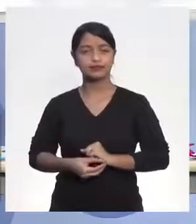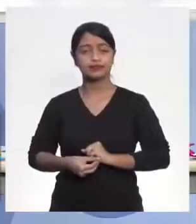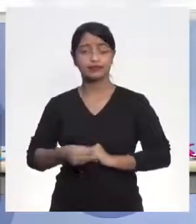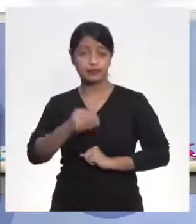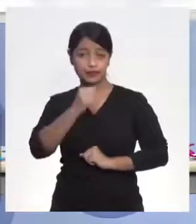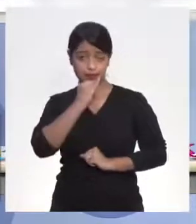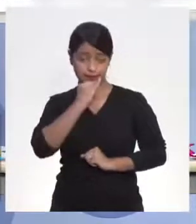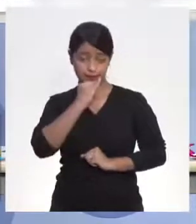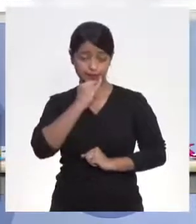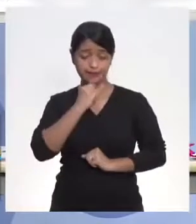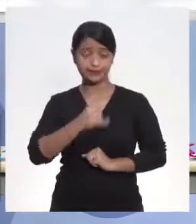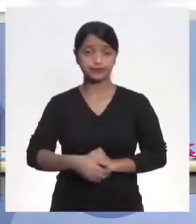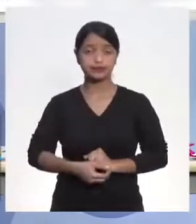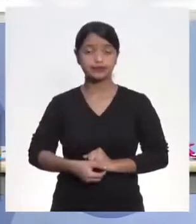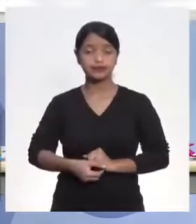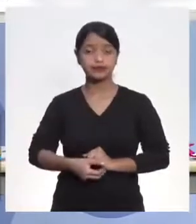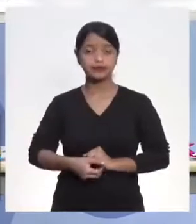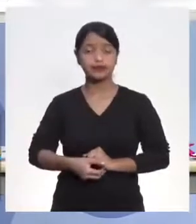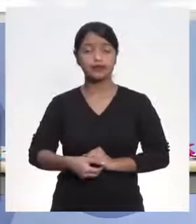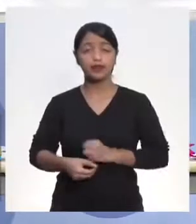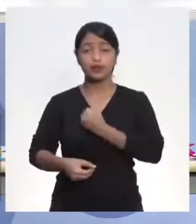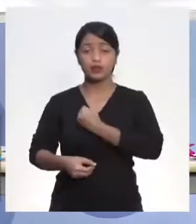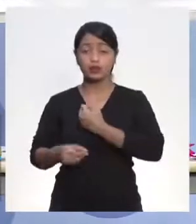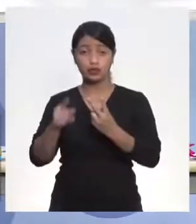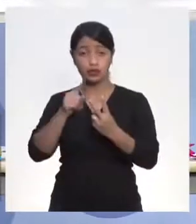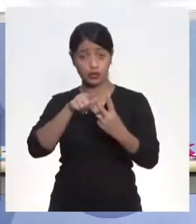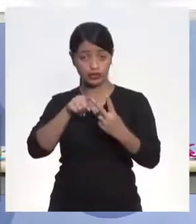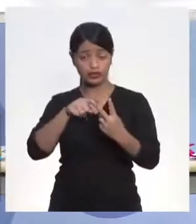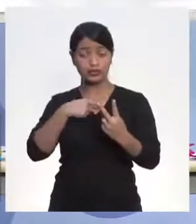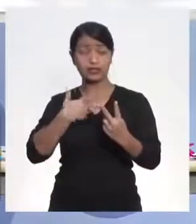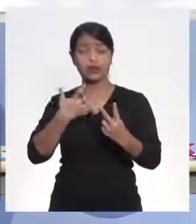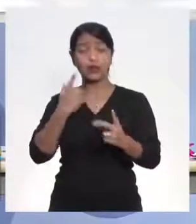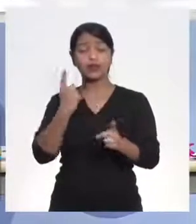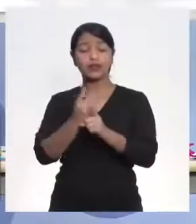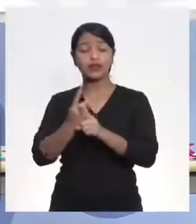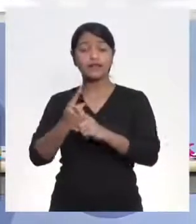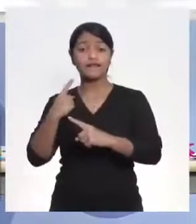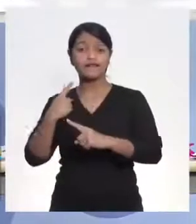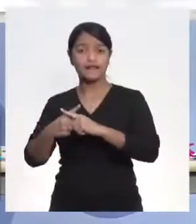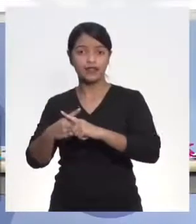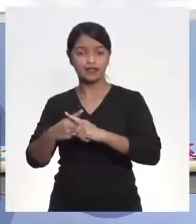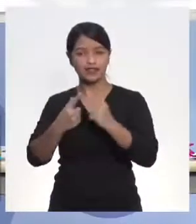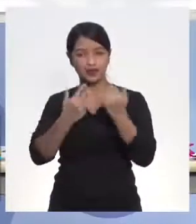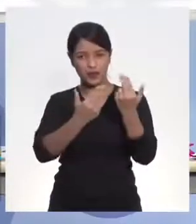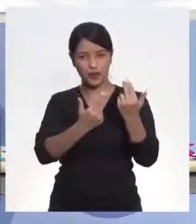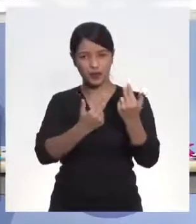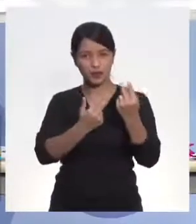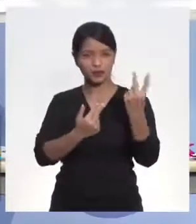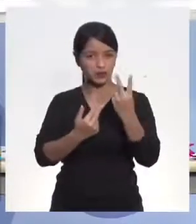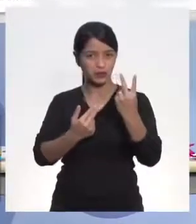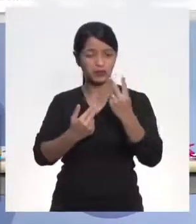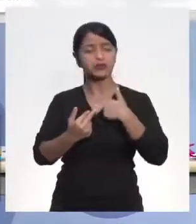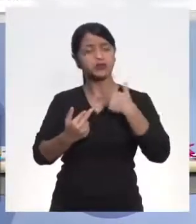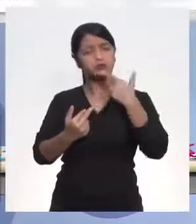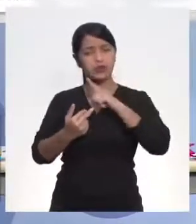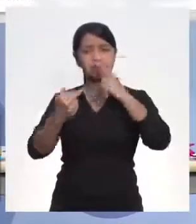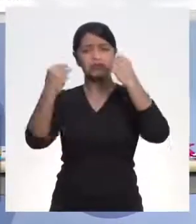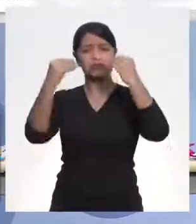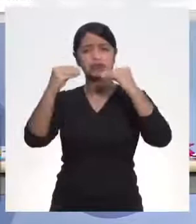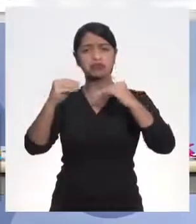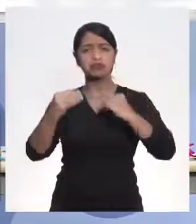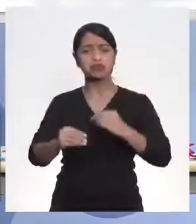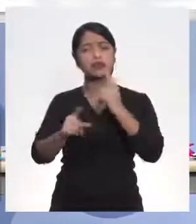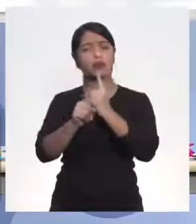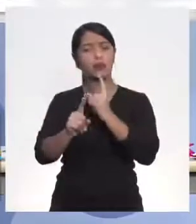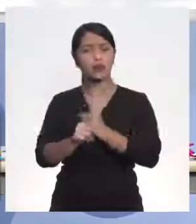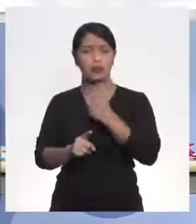quando nós temos dois valores para achar um múltiplo comum, a gente consegue elencar e encontrar. Se a